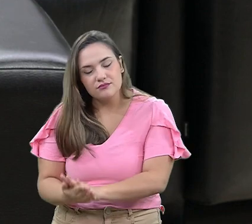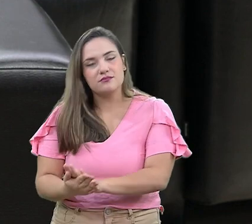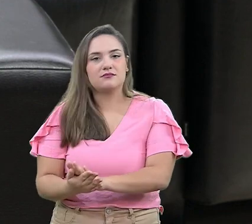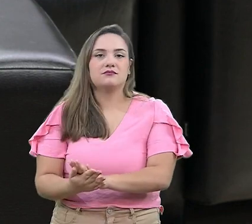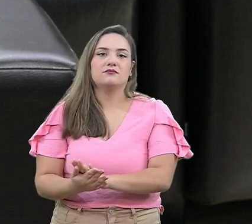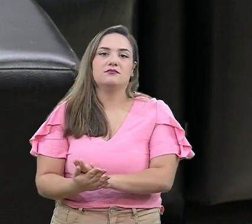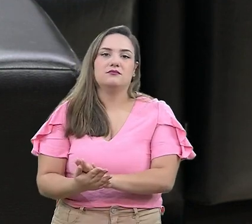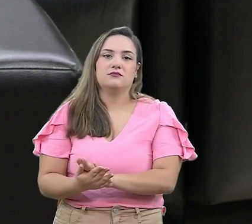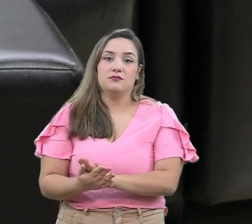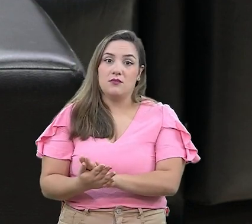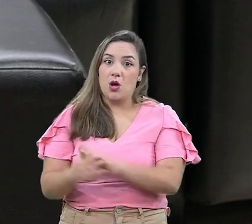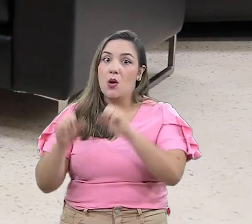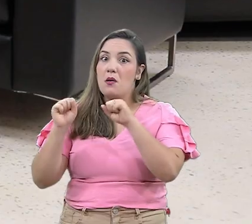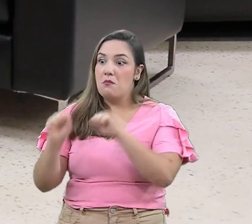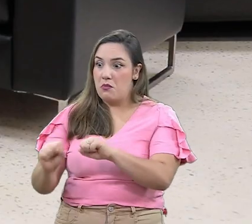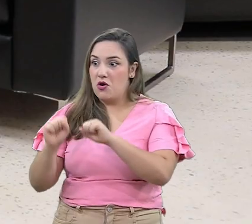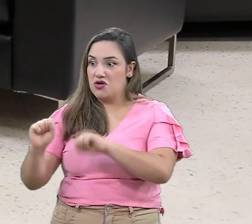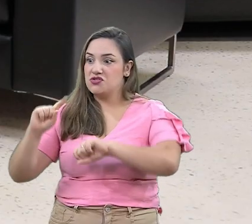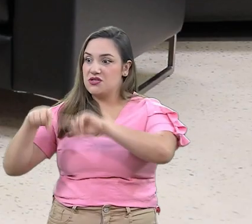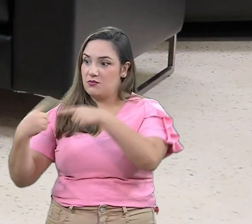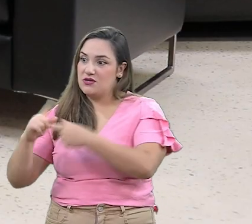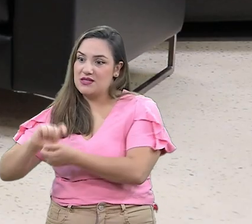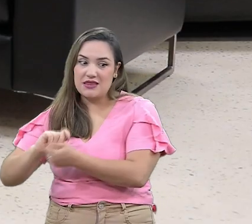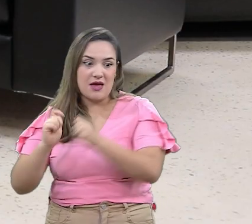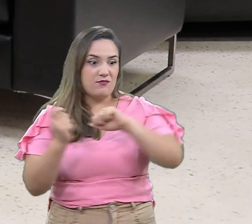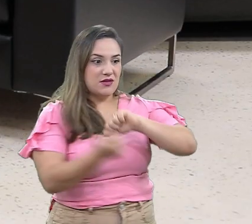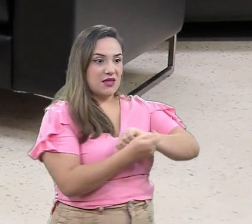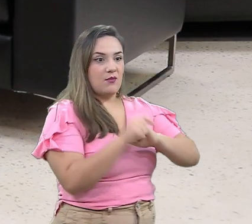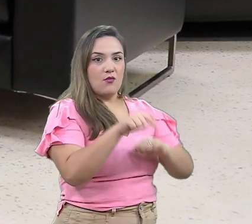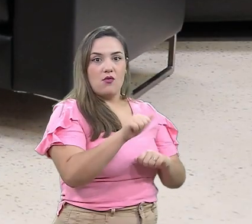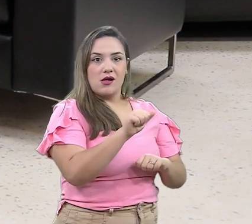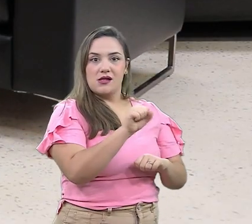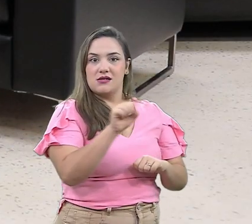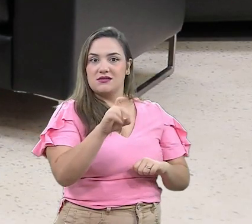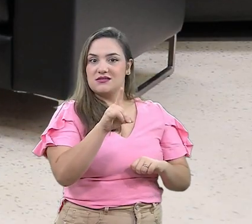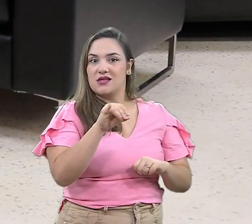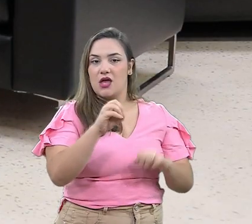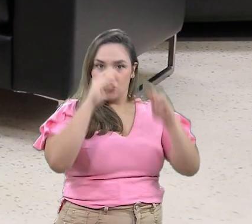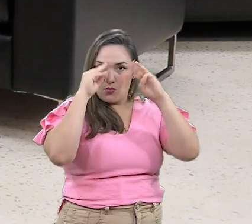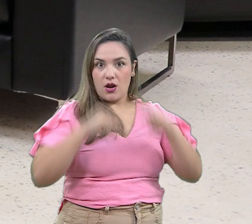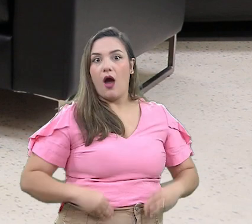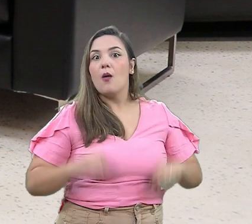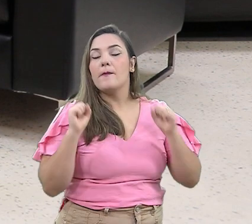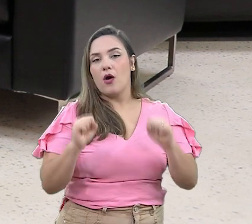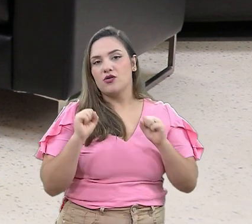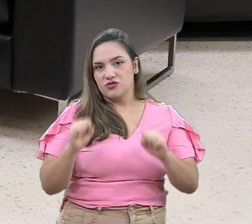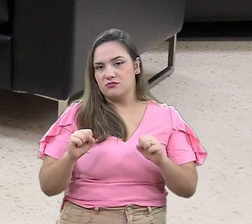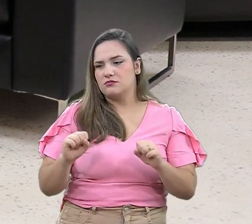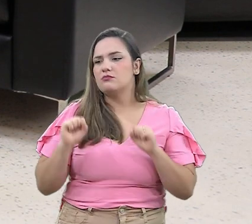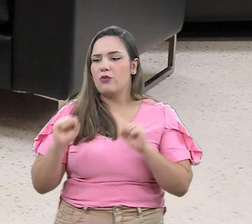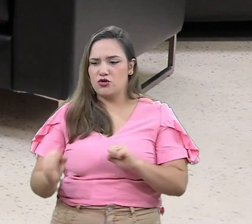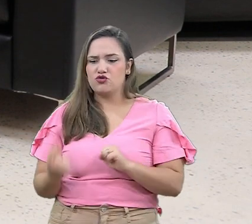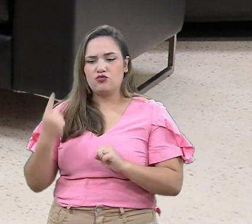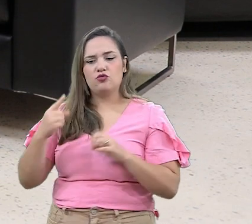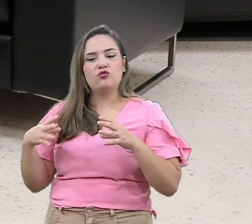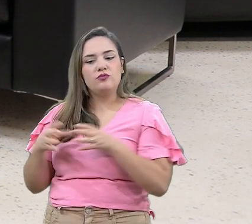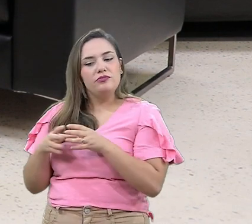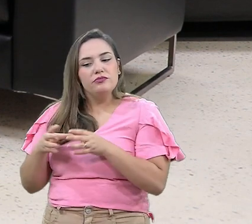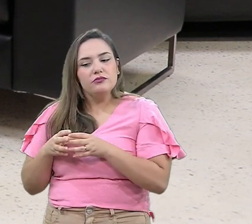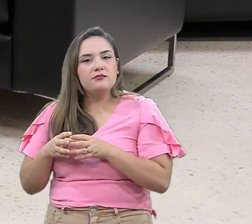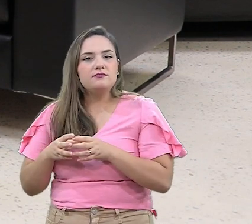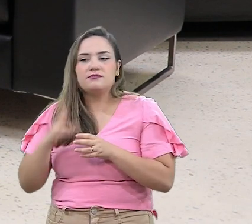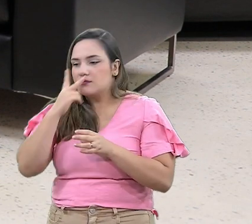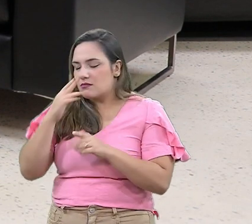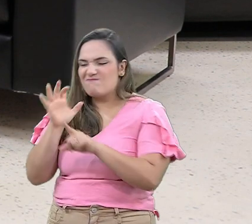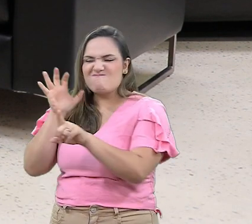de discriminação. Pode virar um assédio? Pode, desde que isso seja persistente. Pode ser por um grupo